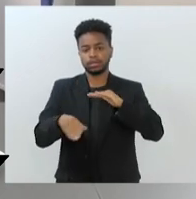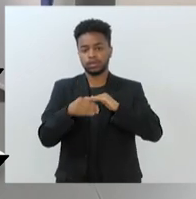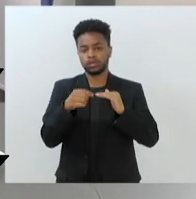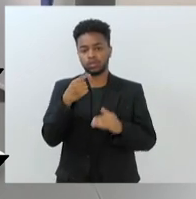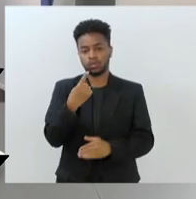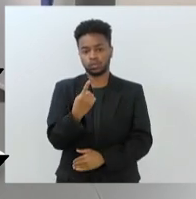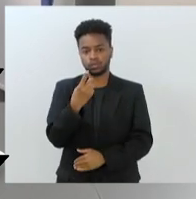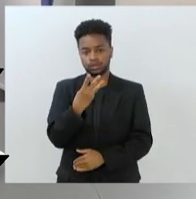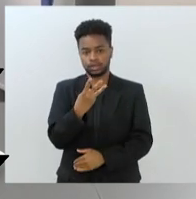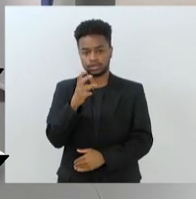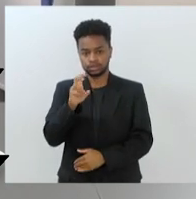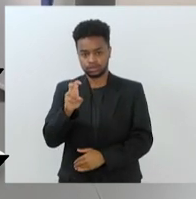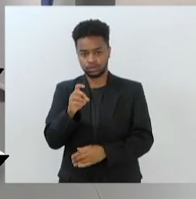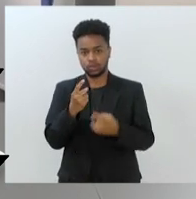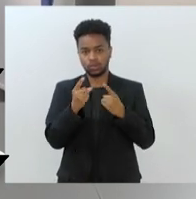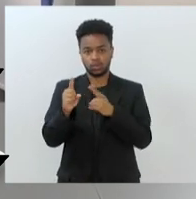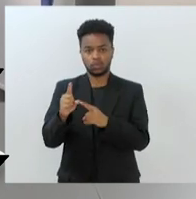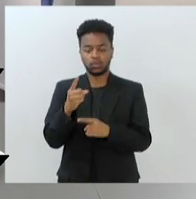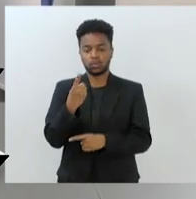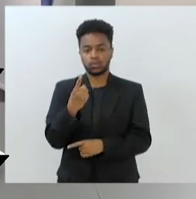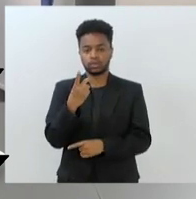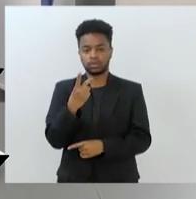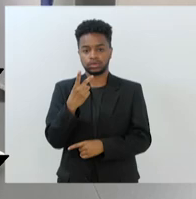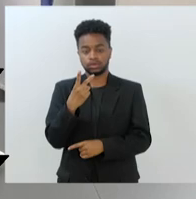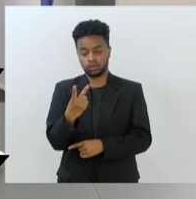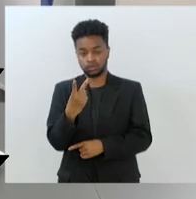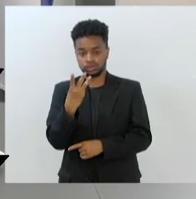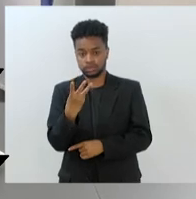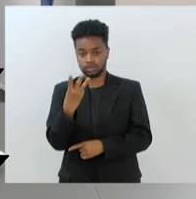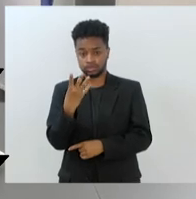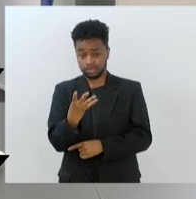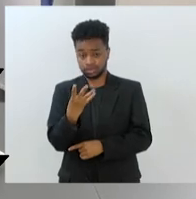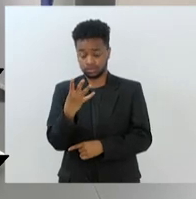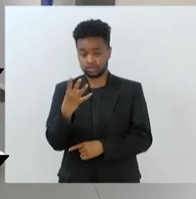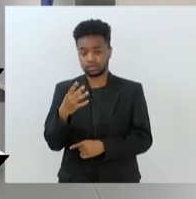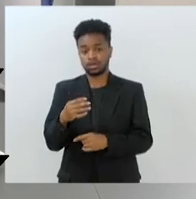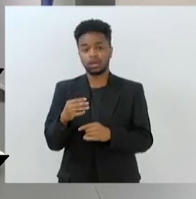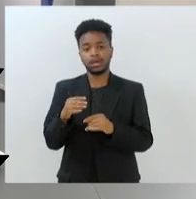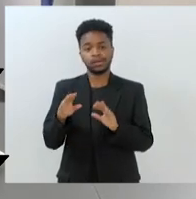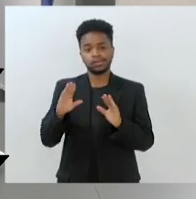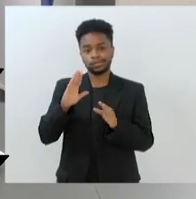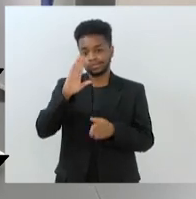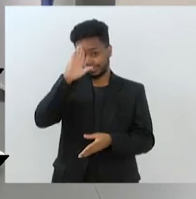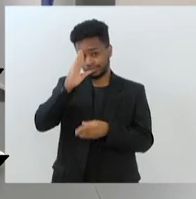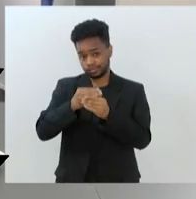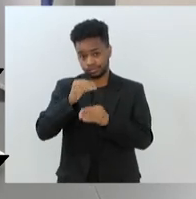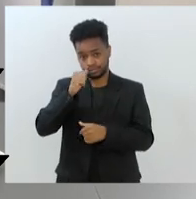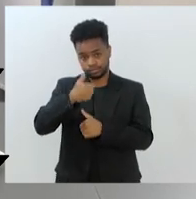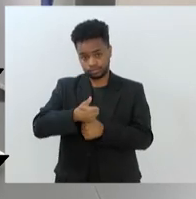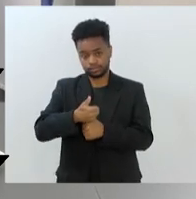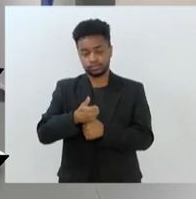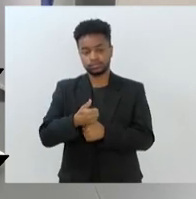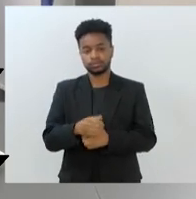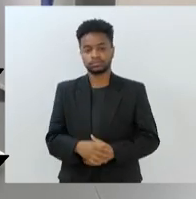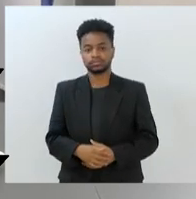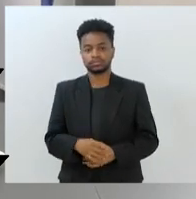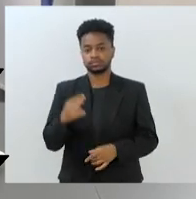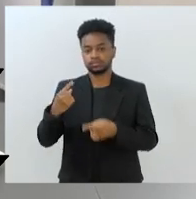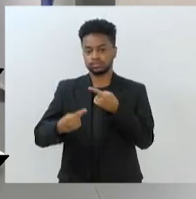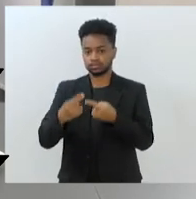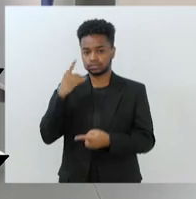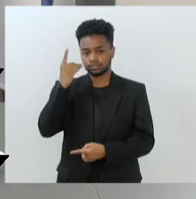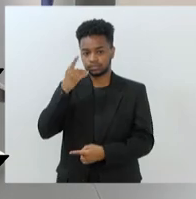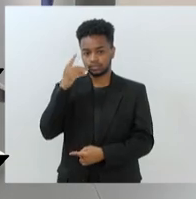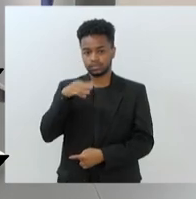5, contrário às emendas 2 e 4, concluindo por substitutivo em discussão para discutir Carlos, deputado Carlos Mink. Presidente, deputados,